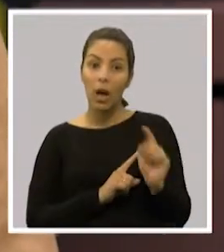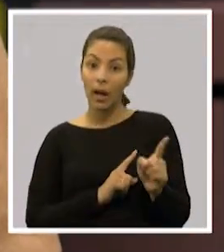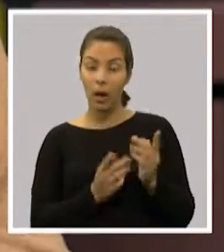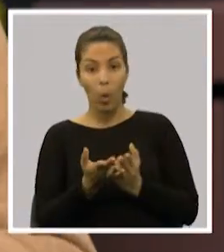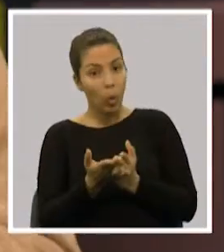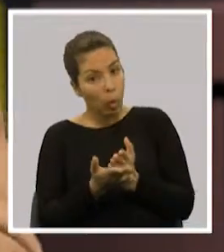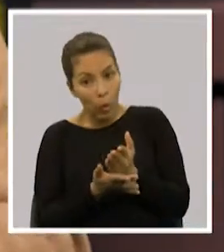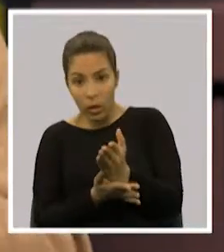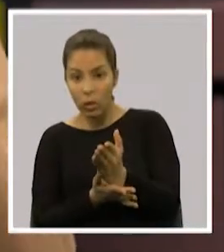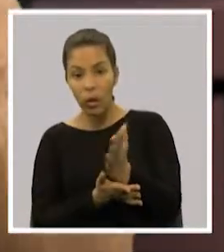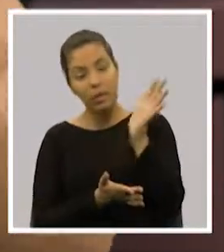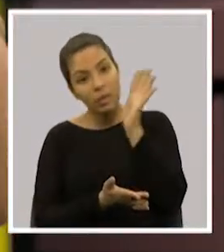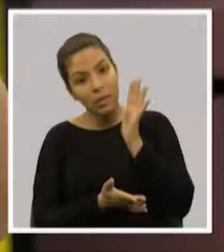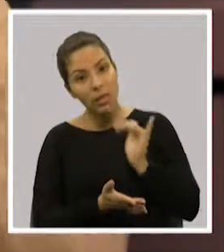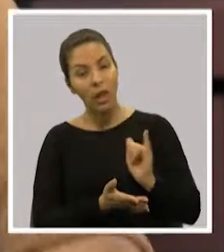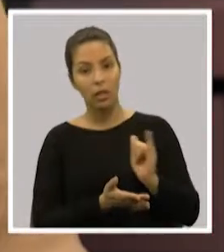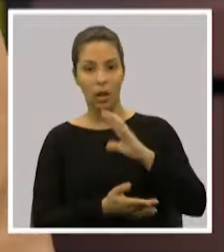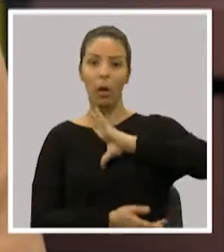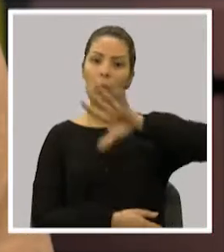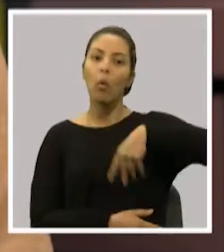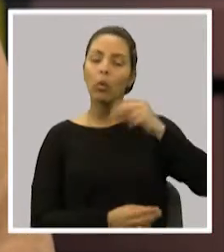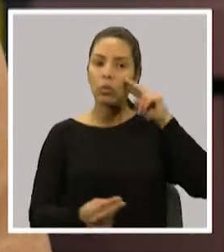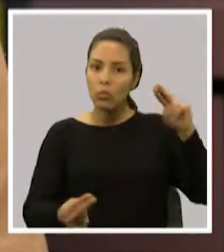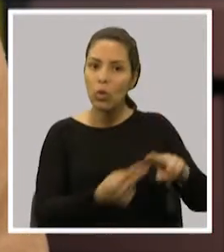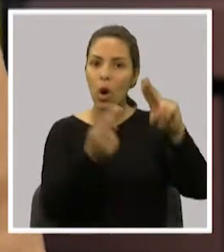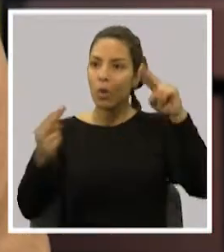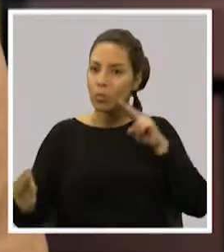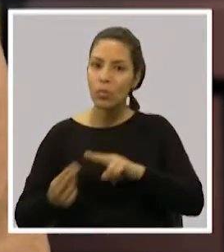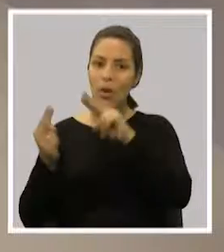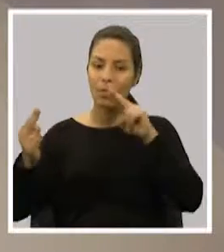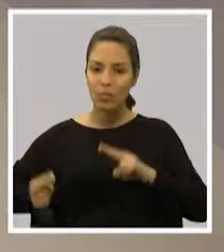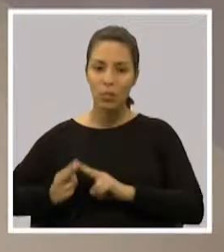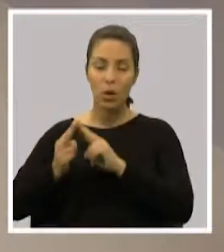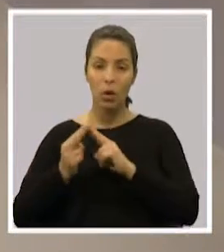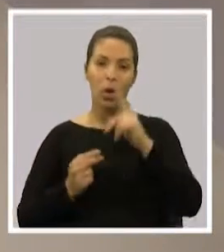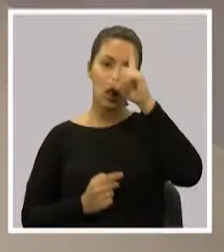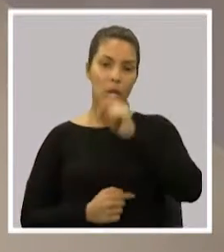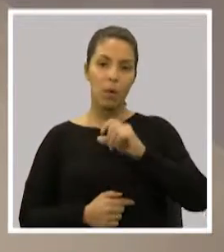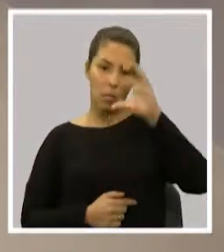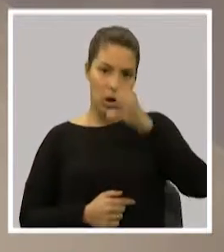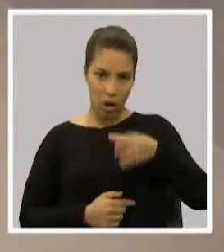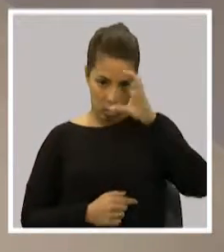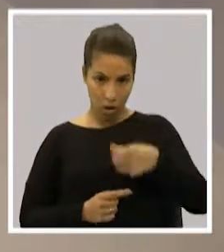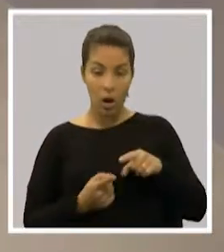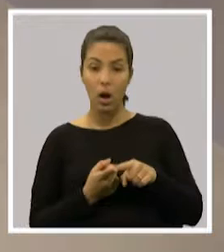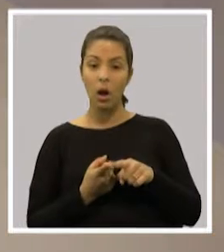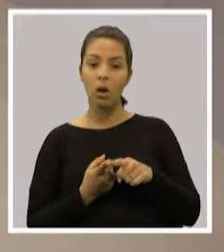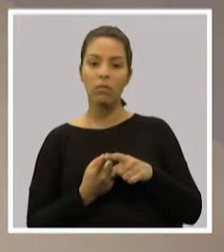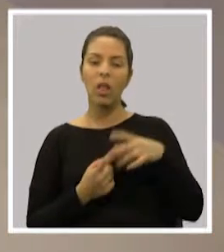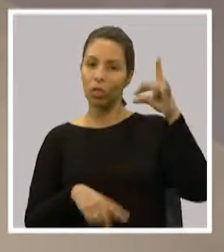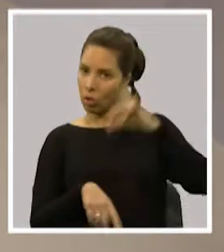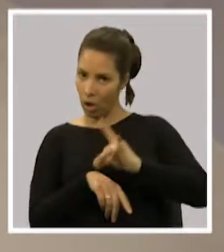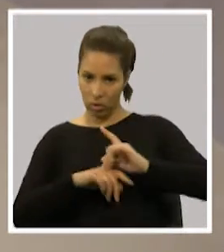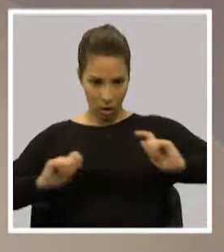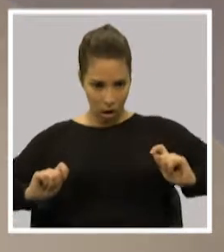critério era continuar a encontrar as comunidades cristãs espalhadas pelo mundo, lembro-me, por exemplo, que uma vez foi à Bulgária, já doente, portanto